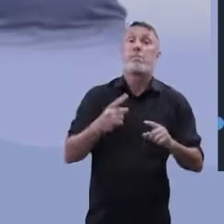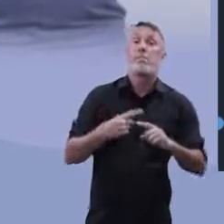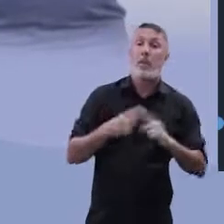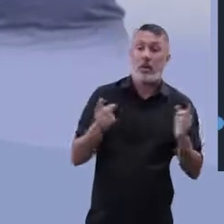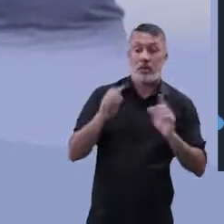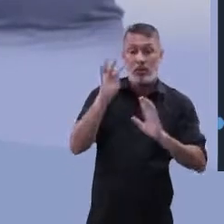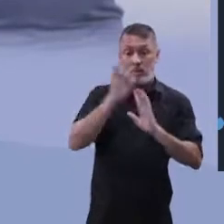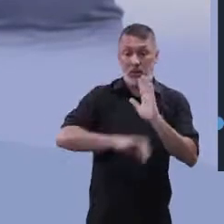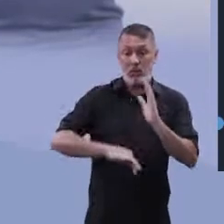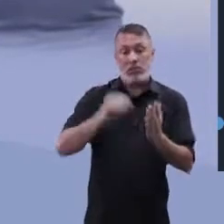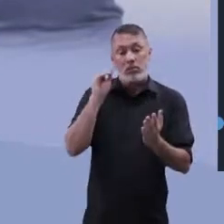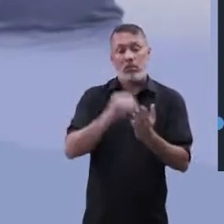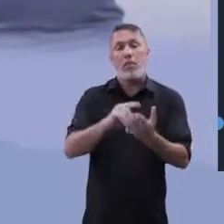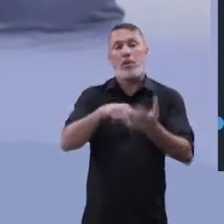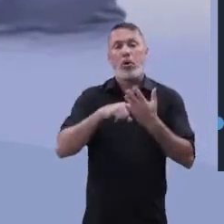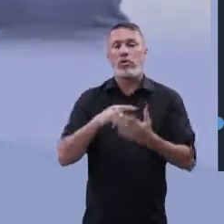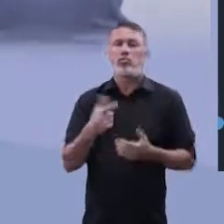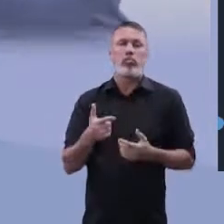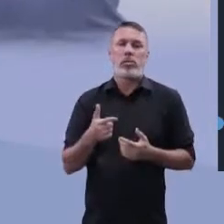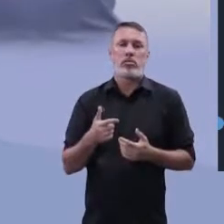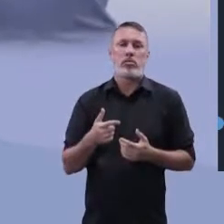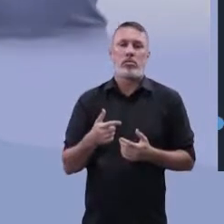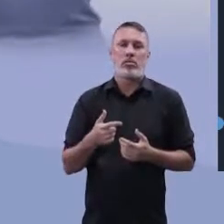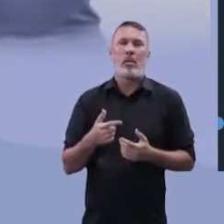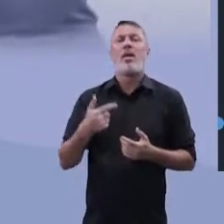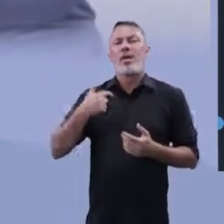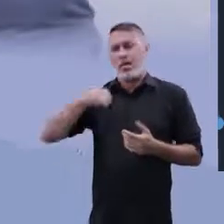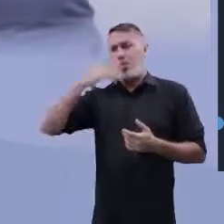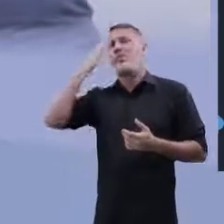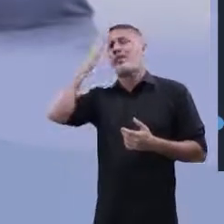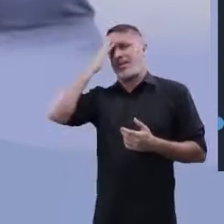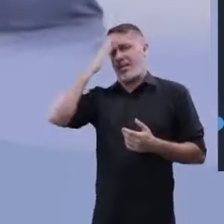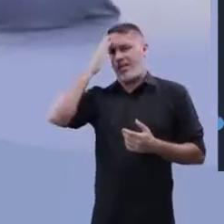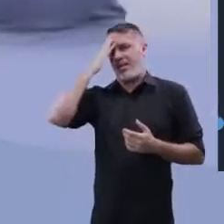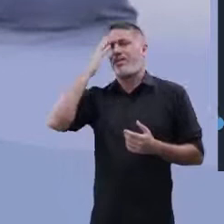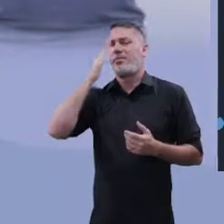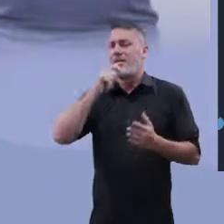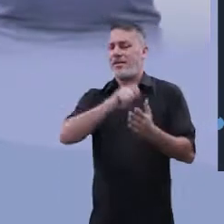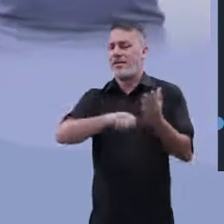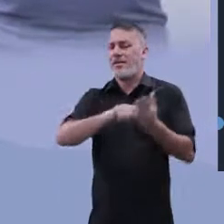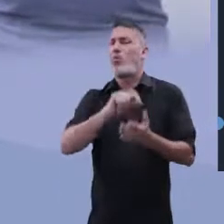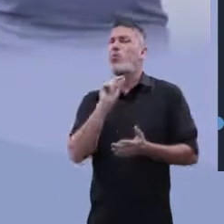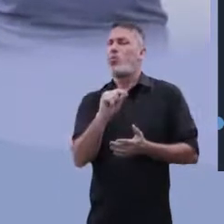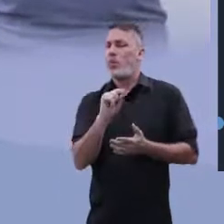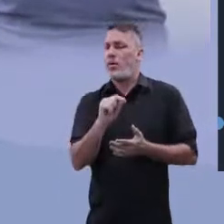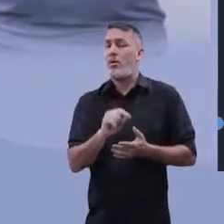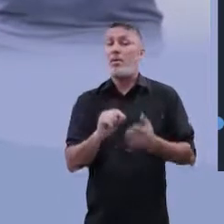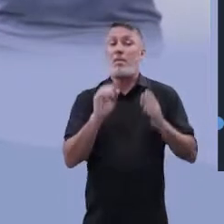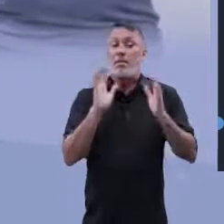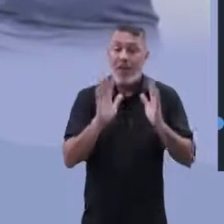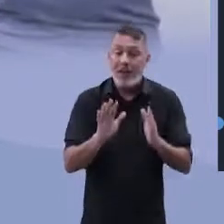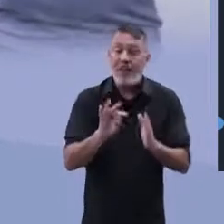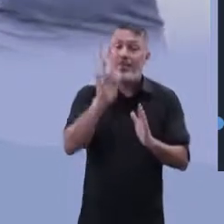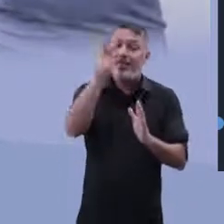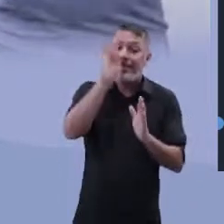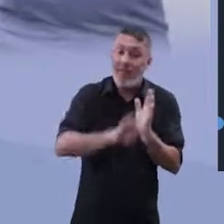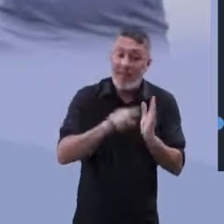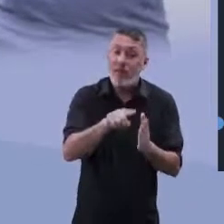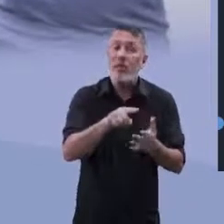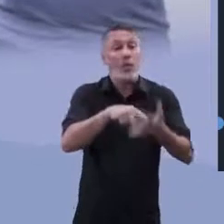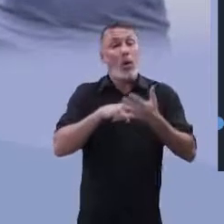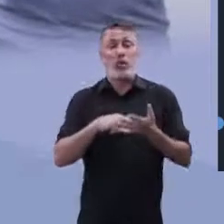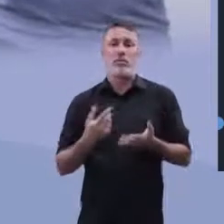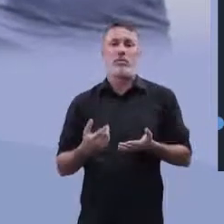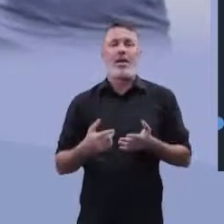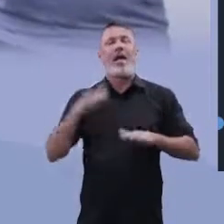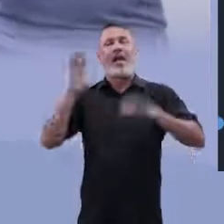interpretar, só que no texto isso não aparece. Lembra que eu falei com vocês? O corretor, ele pode até interpretar